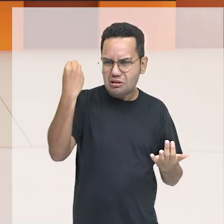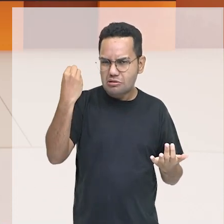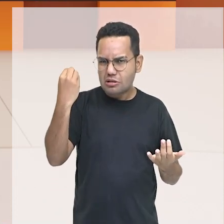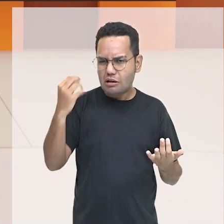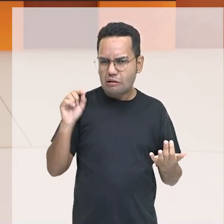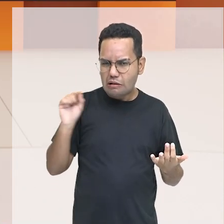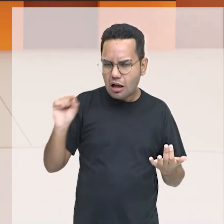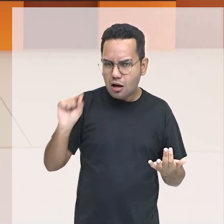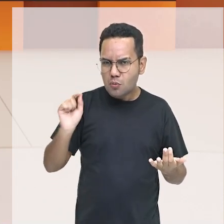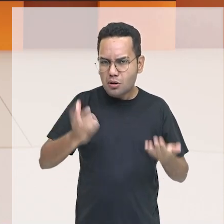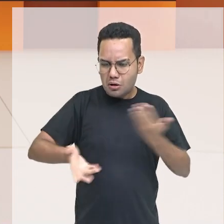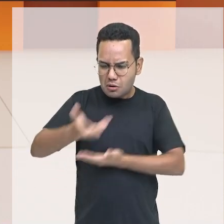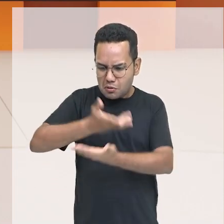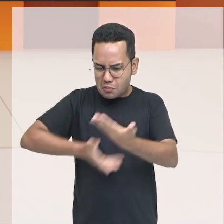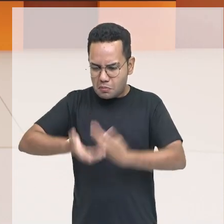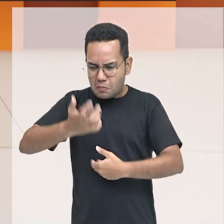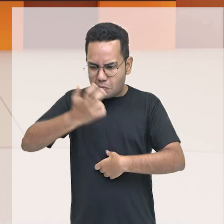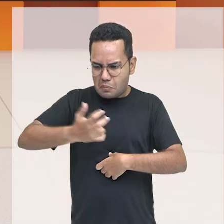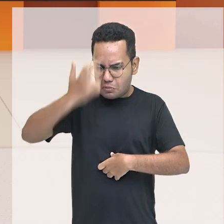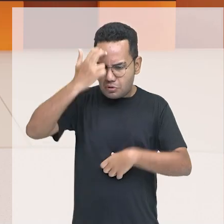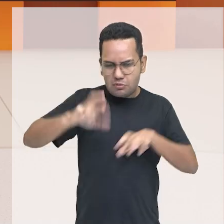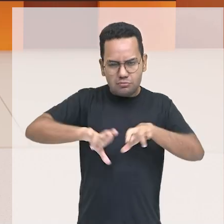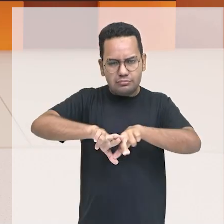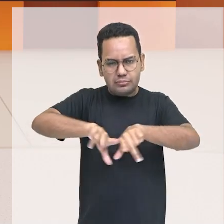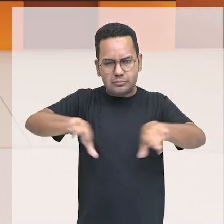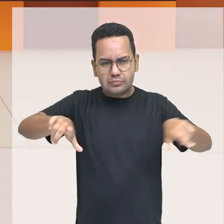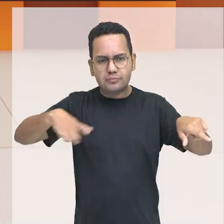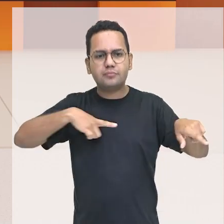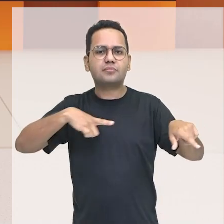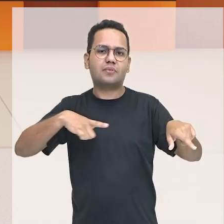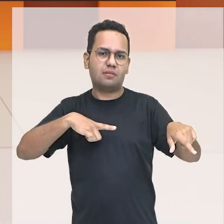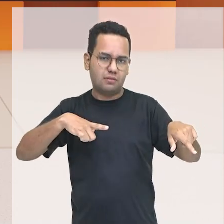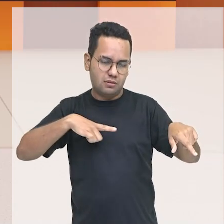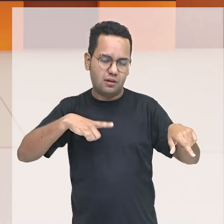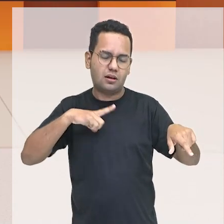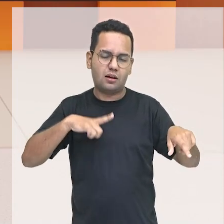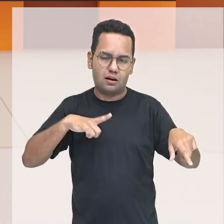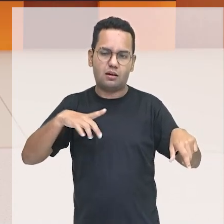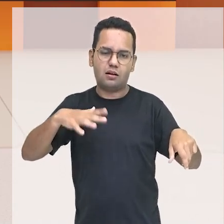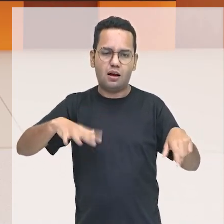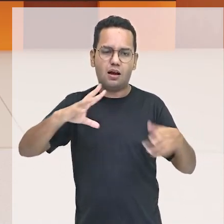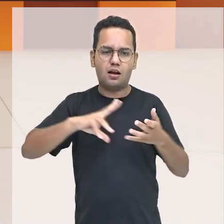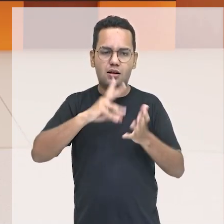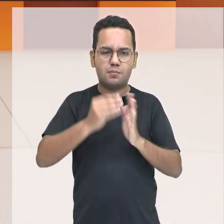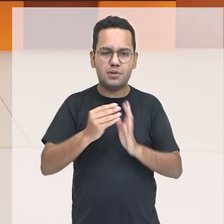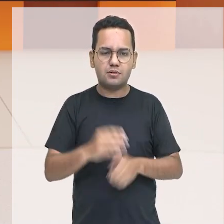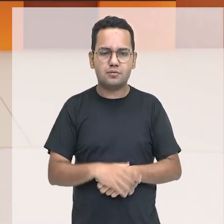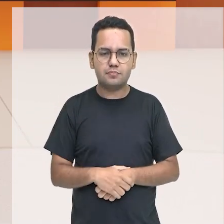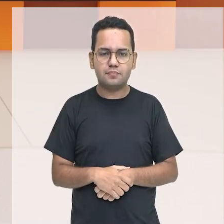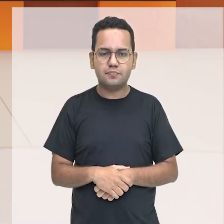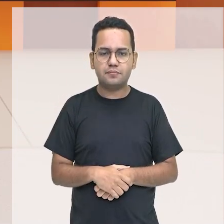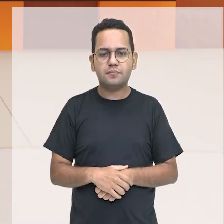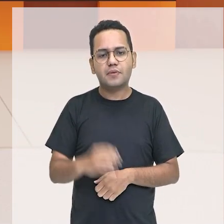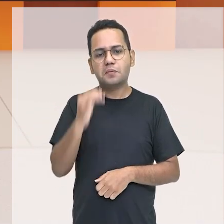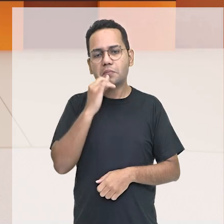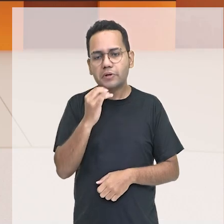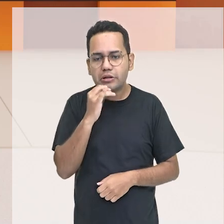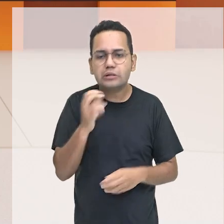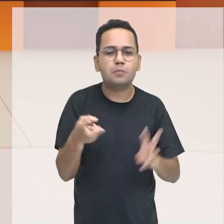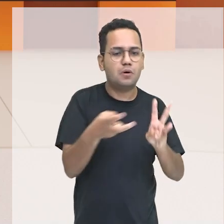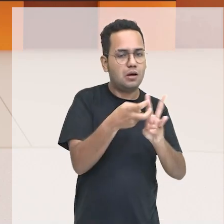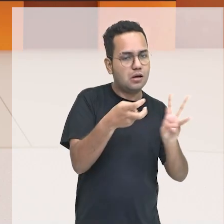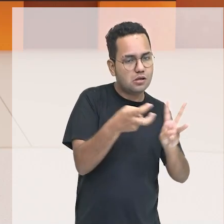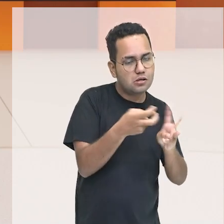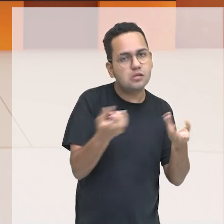a interculturalidade está presente no universo amazônico. O indígena, o